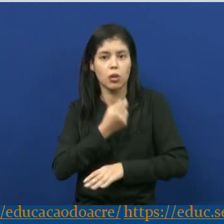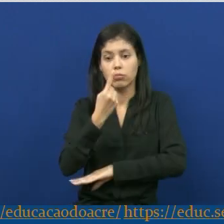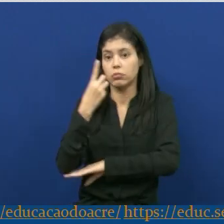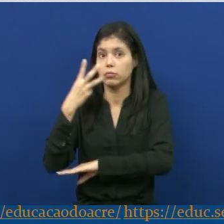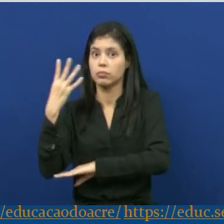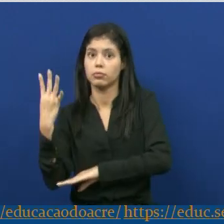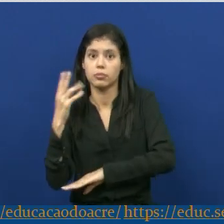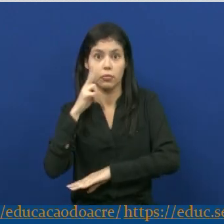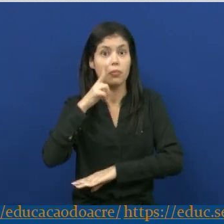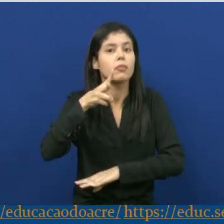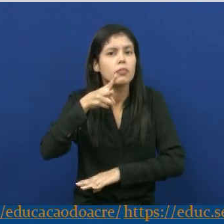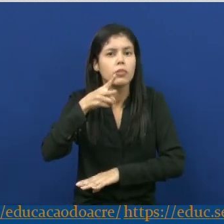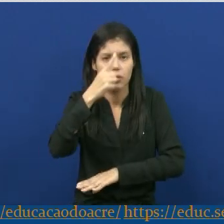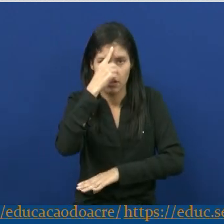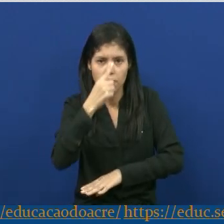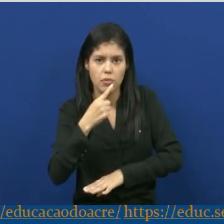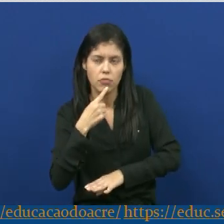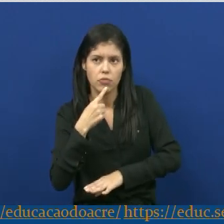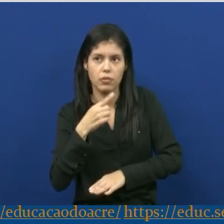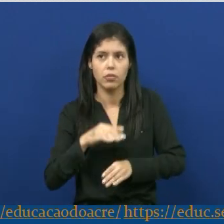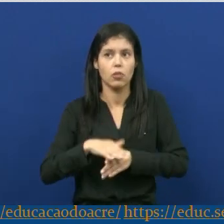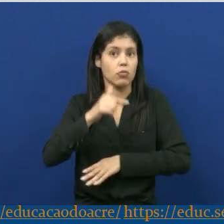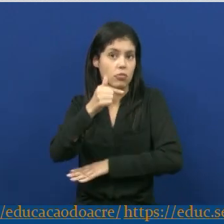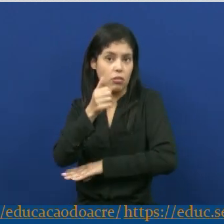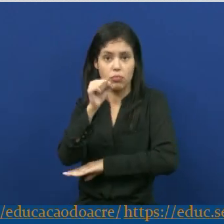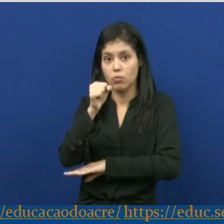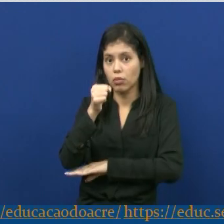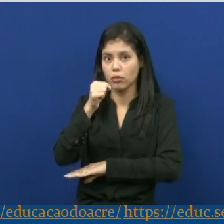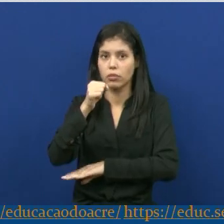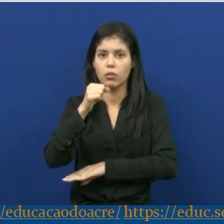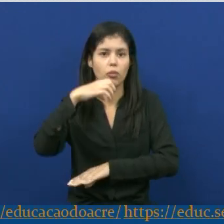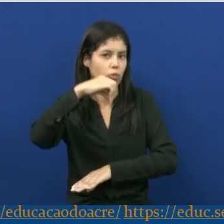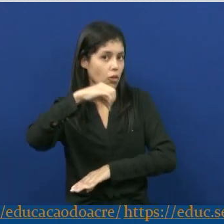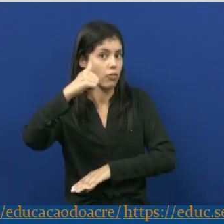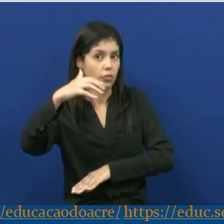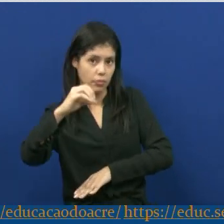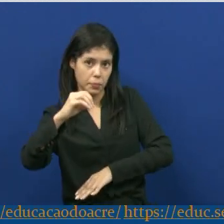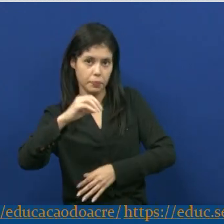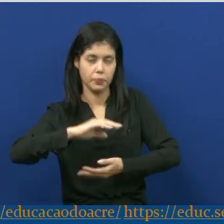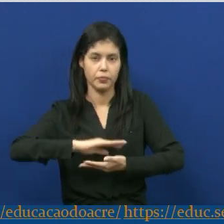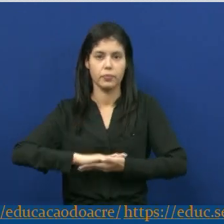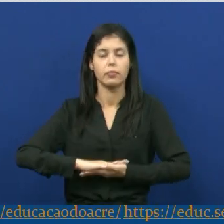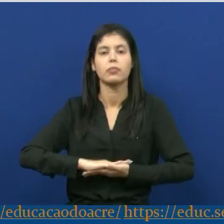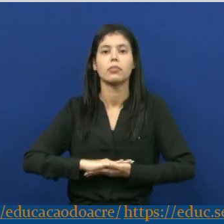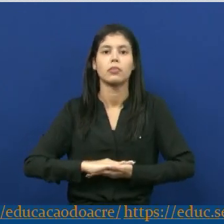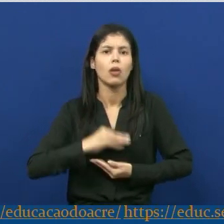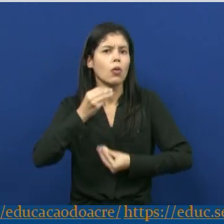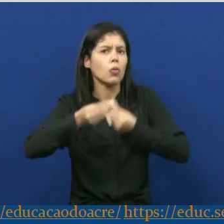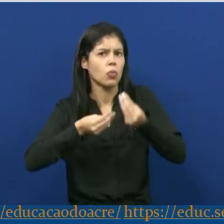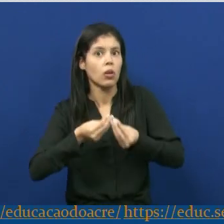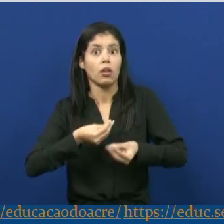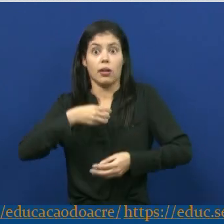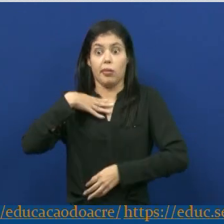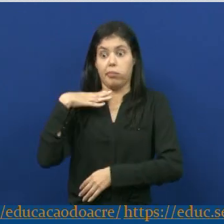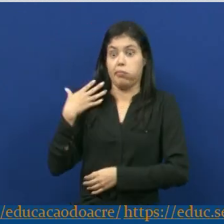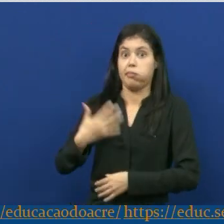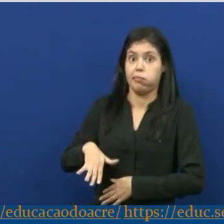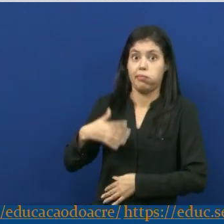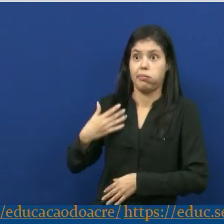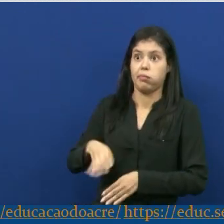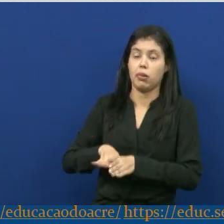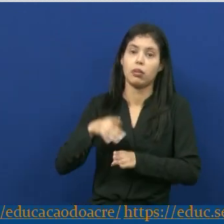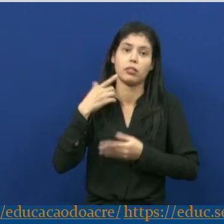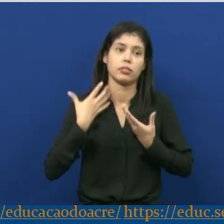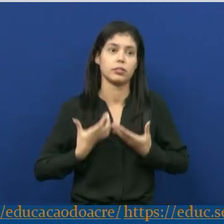3 4 5 6 7 8 9 10 como dava trabalho né